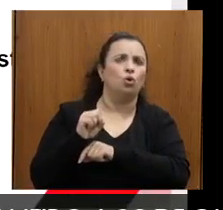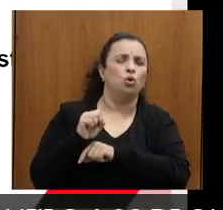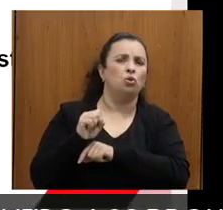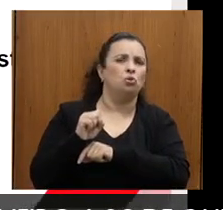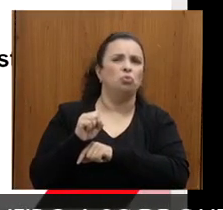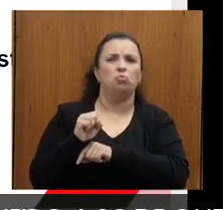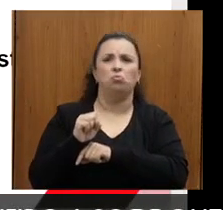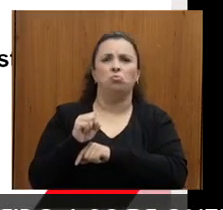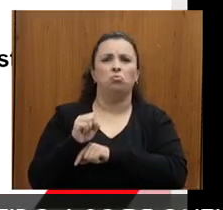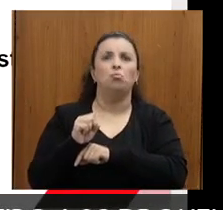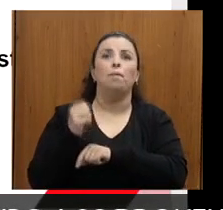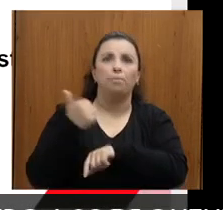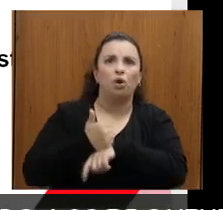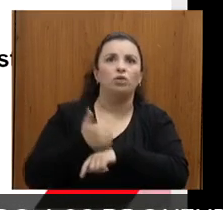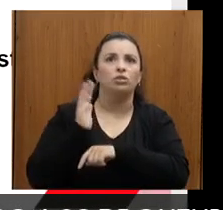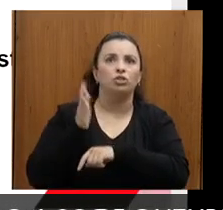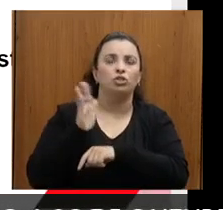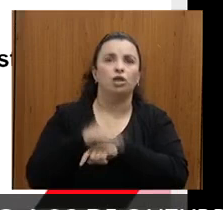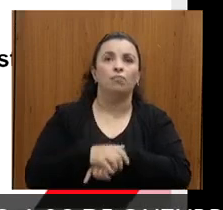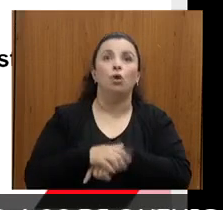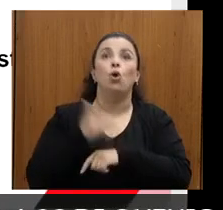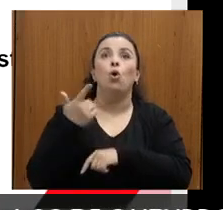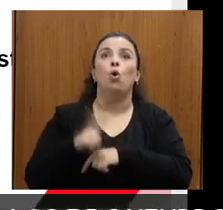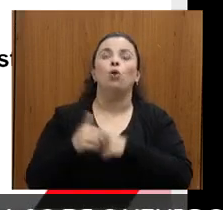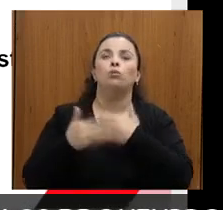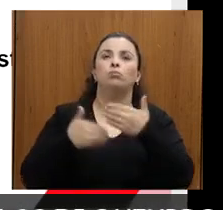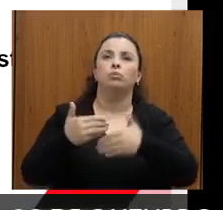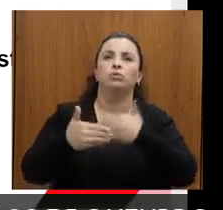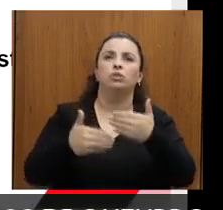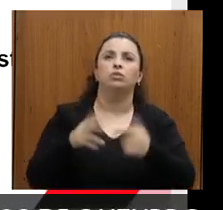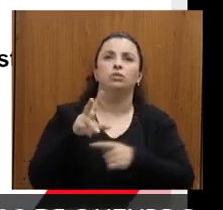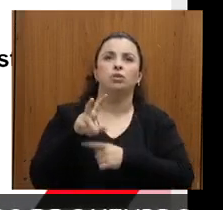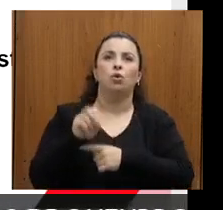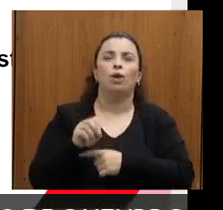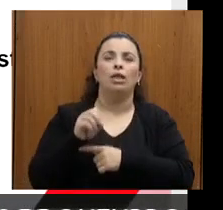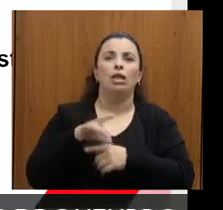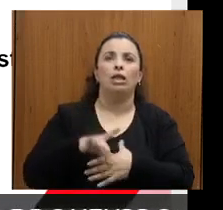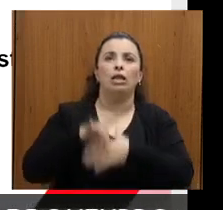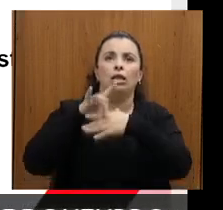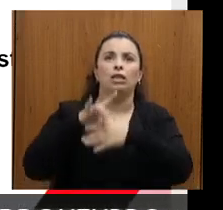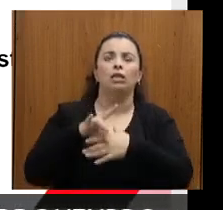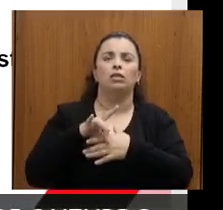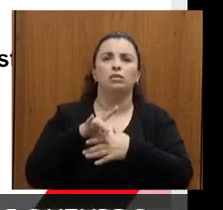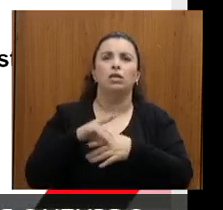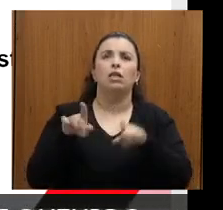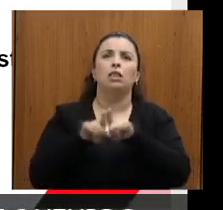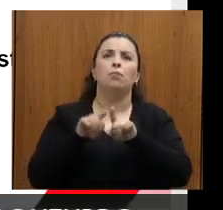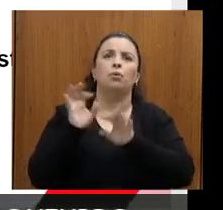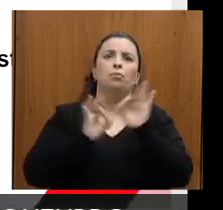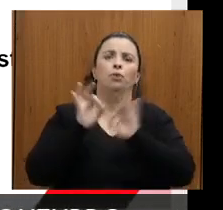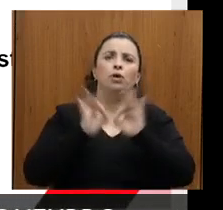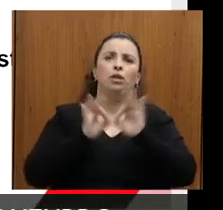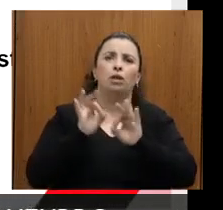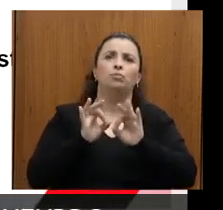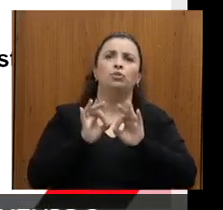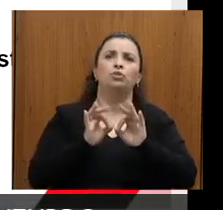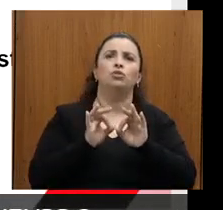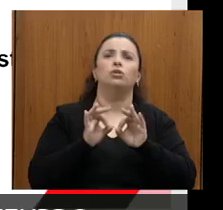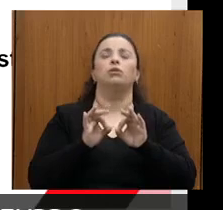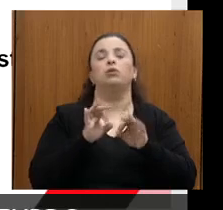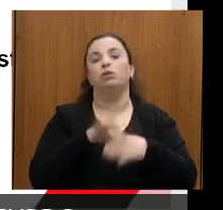de desenvolvimento de lideranças com 50 lideranças do segundo escalão e o programa de desenvolvimento de lideranças regionais com